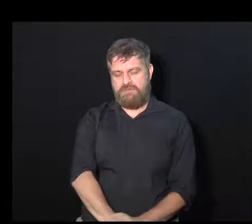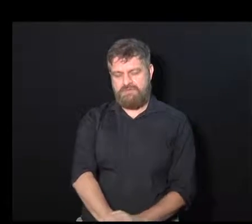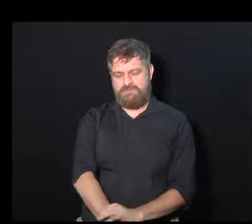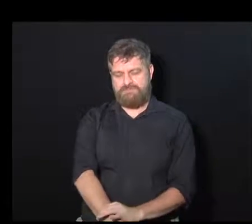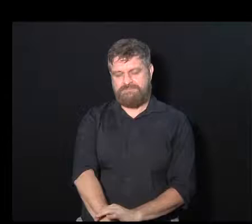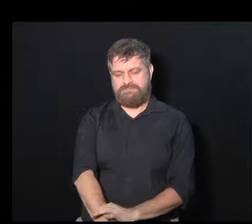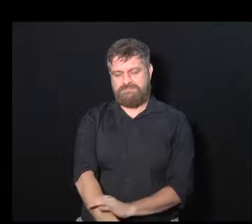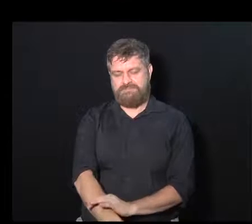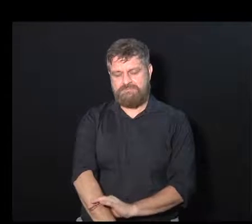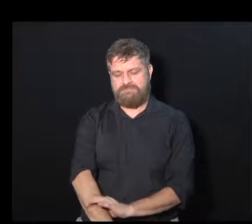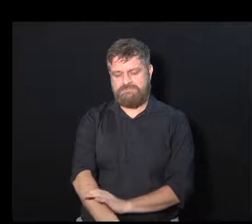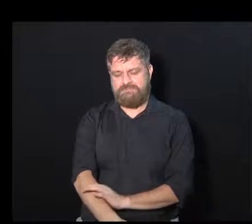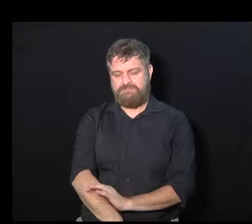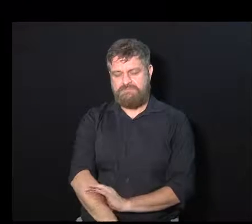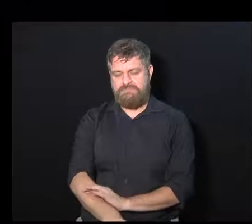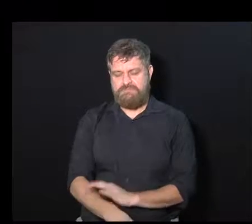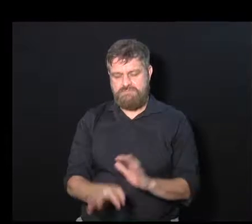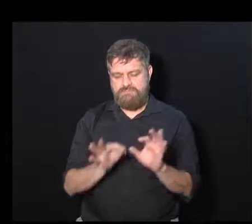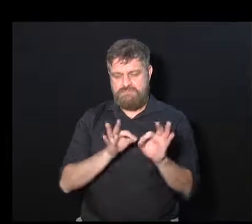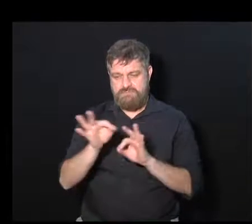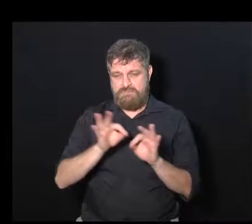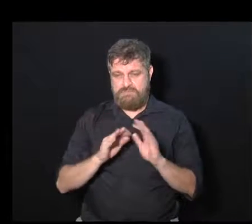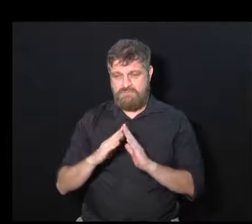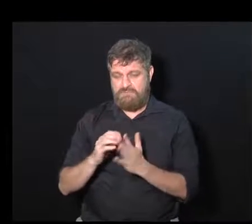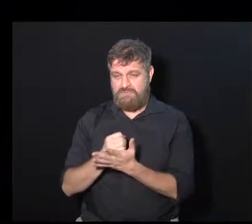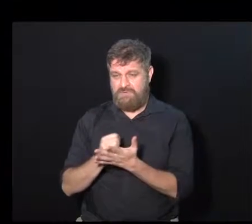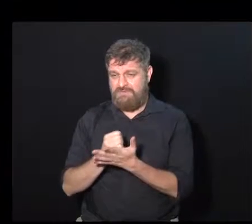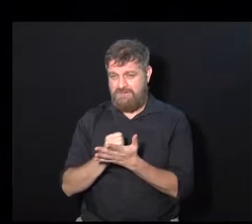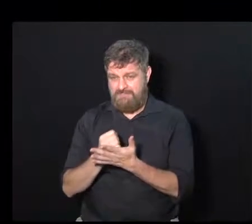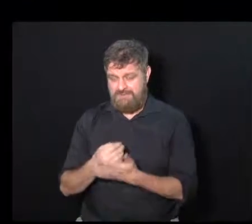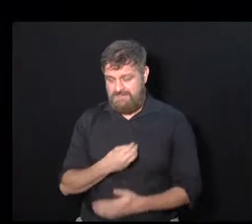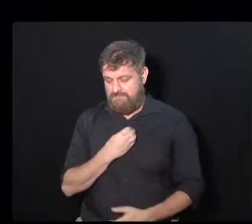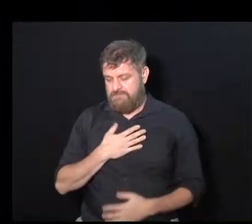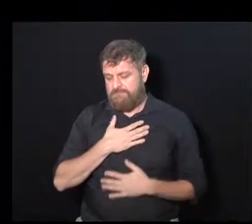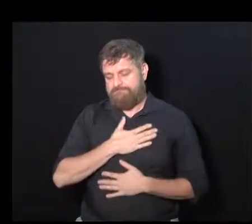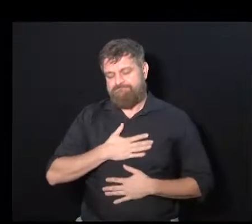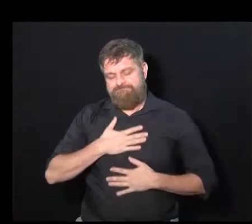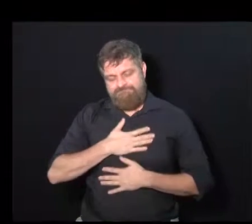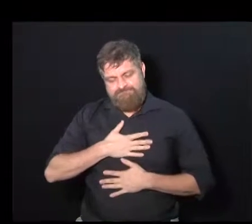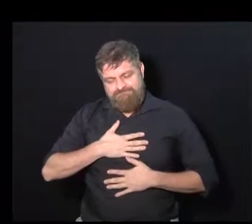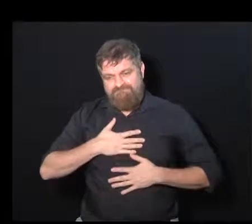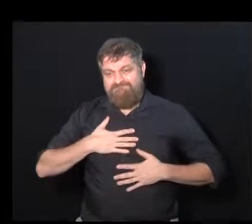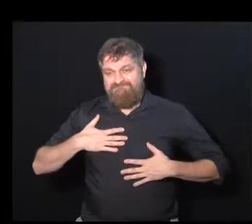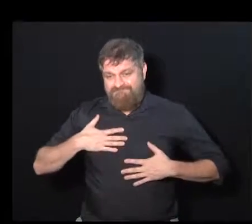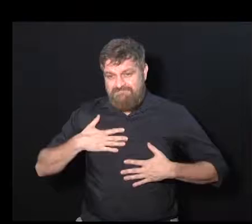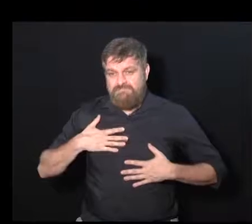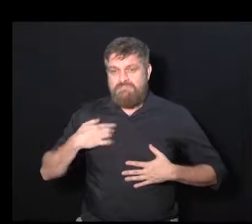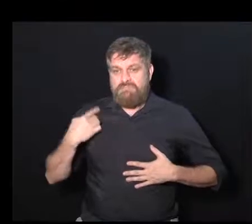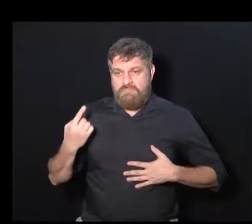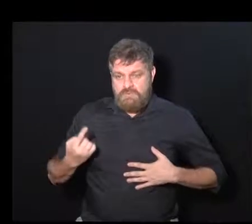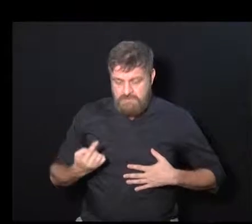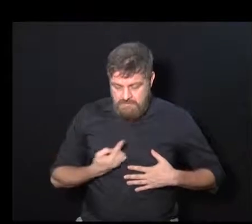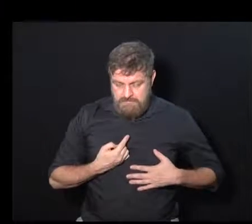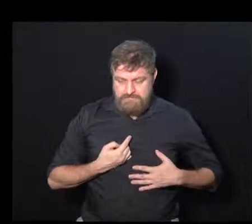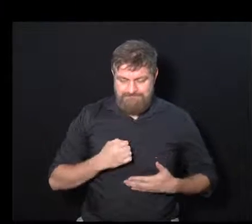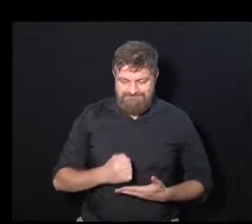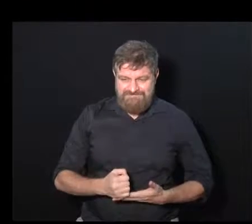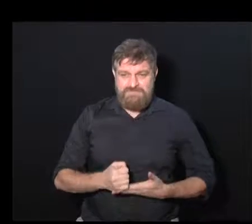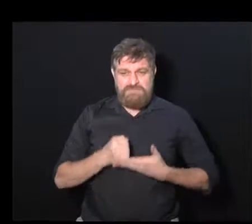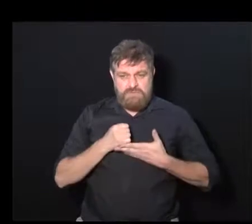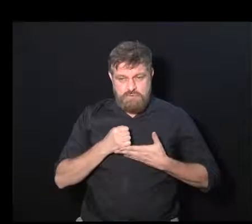Então, esse projeto da Farmácia Viva foi muito gratificante para a gente, auxiliou